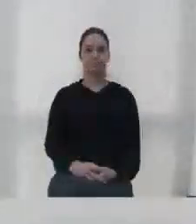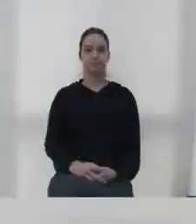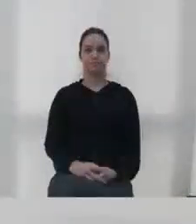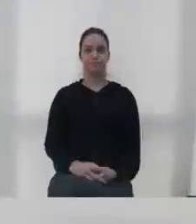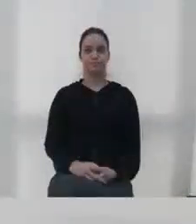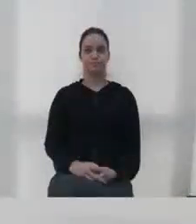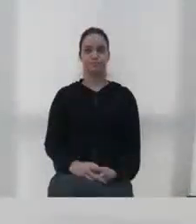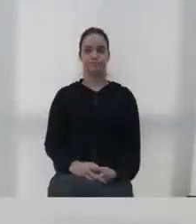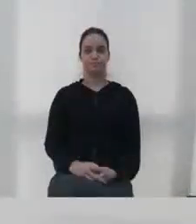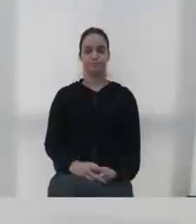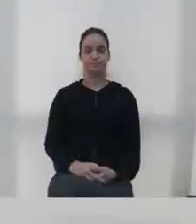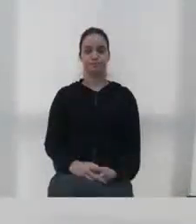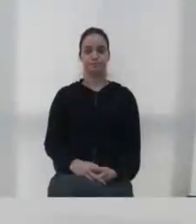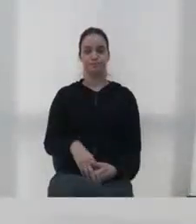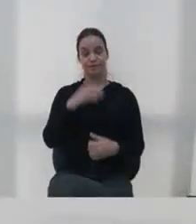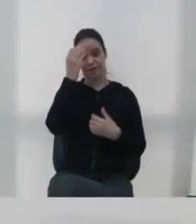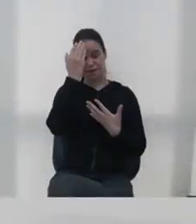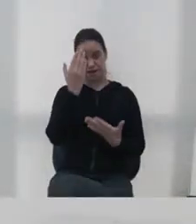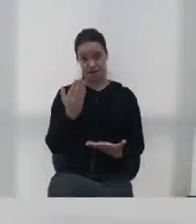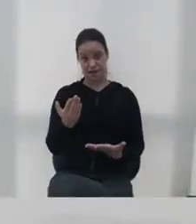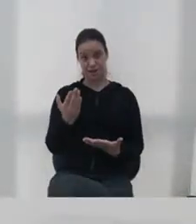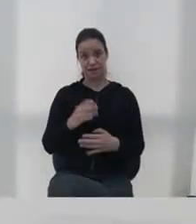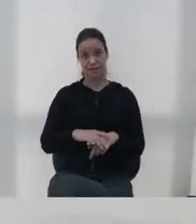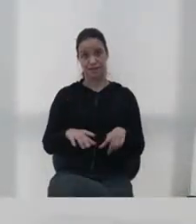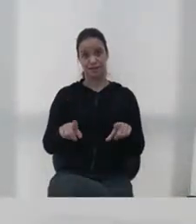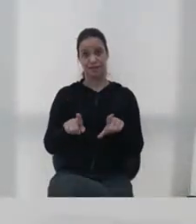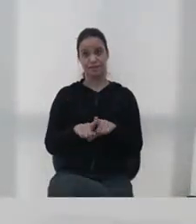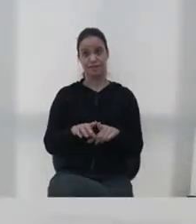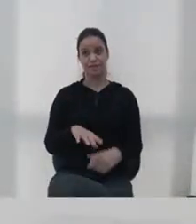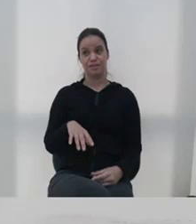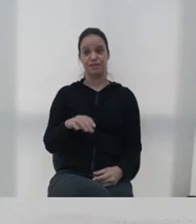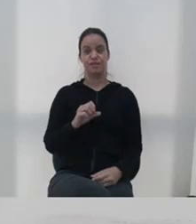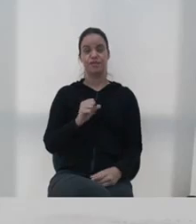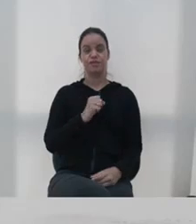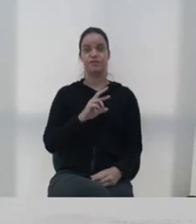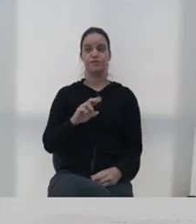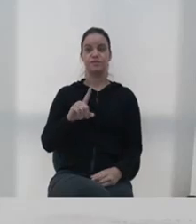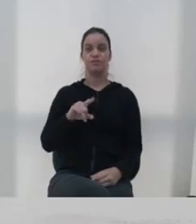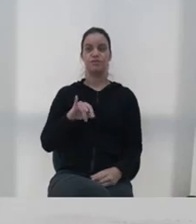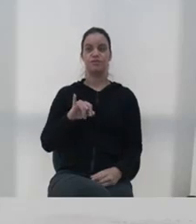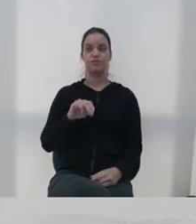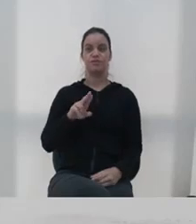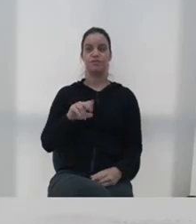Eu agradeço a manifestação do senhor Luiz Cornélio. Senhor Luiz Cornélio,